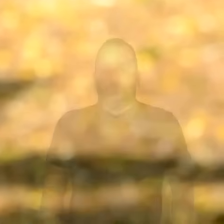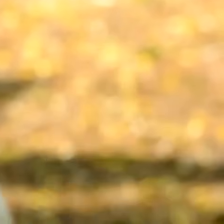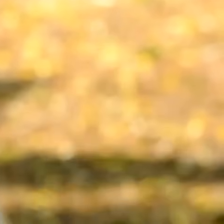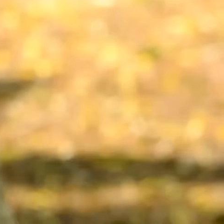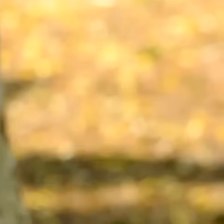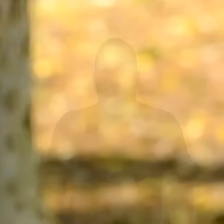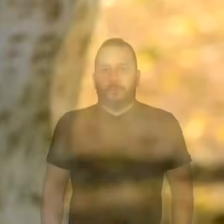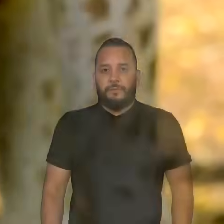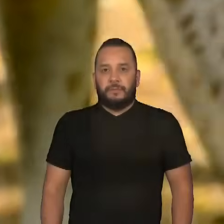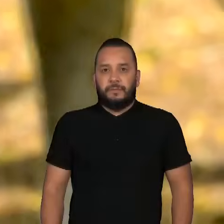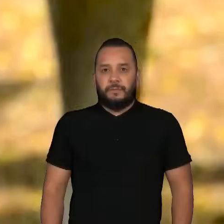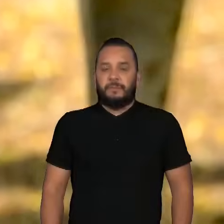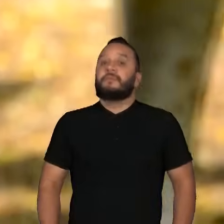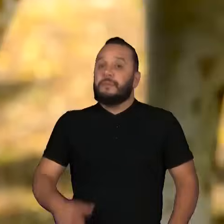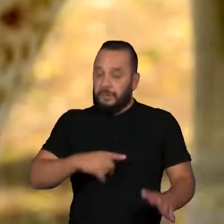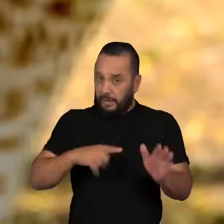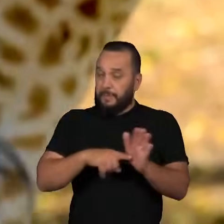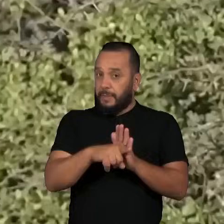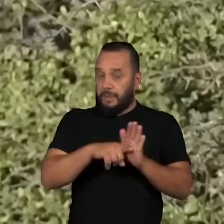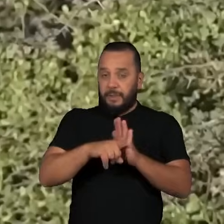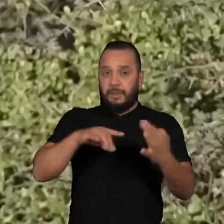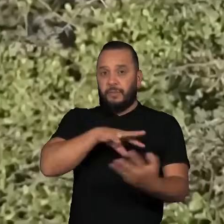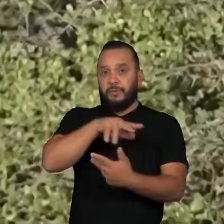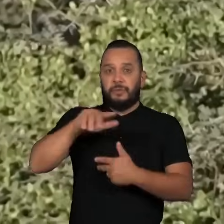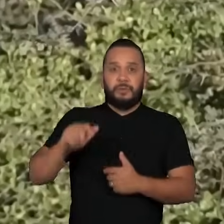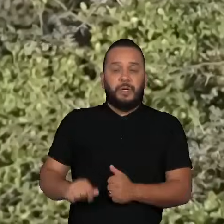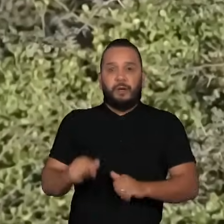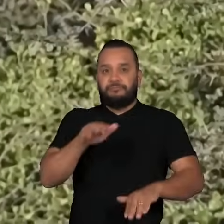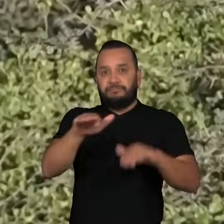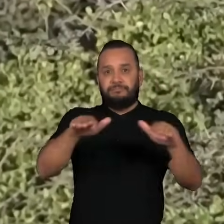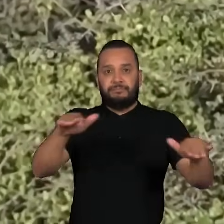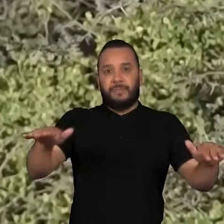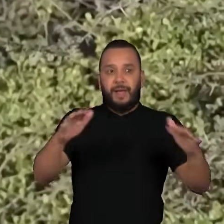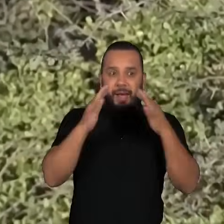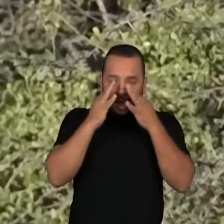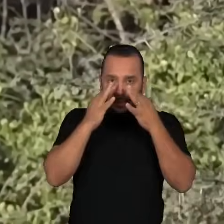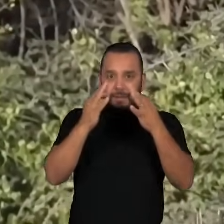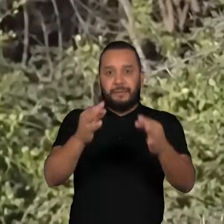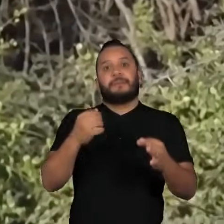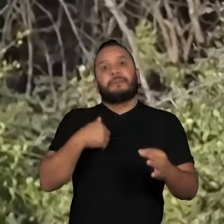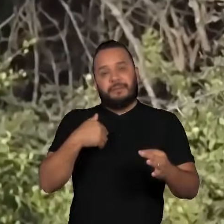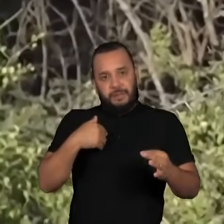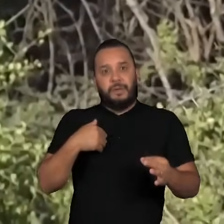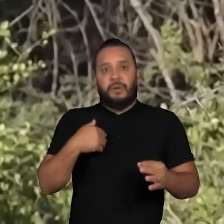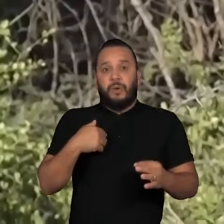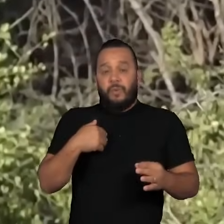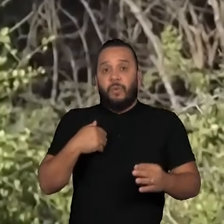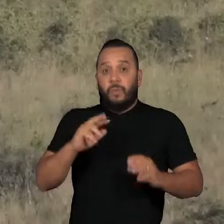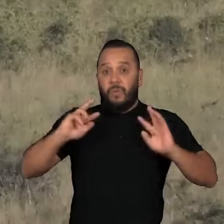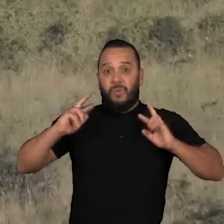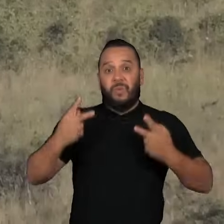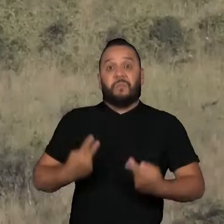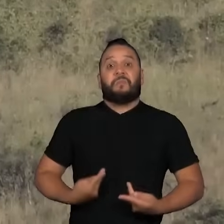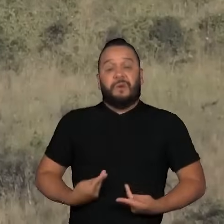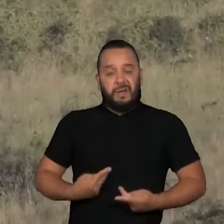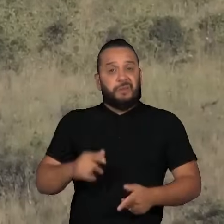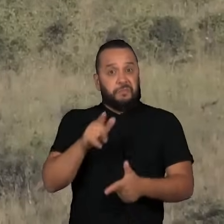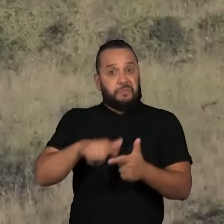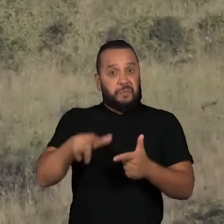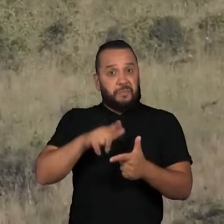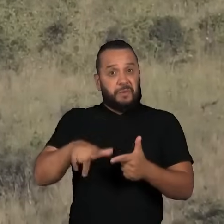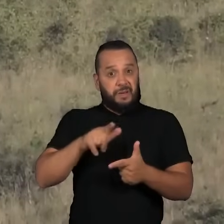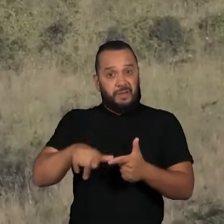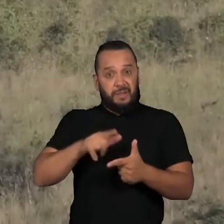Um novo estudo internacional alerta para as graves ameaças causadas pelas ações humanas, que podem levar